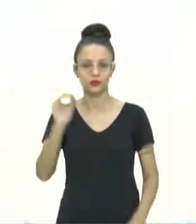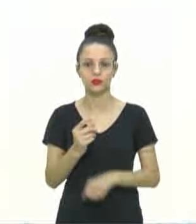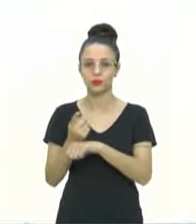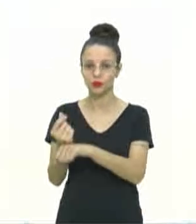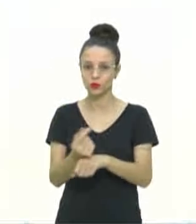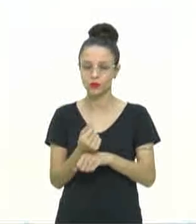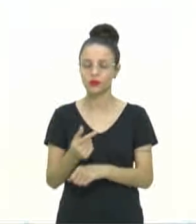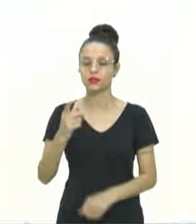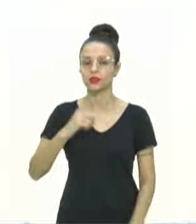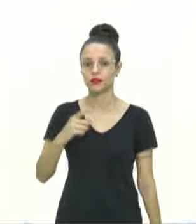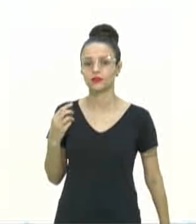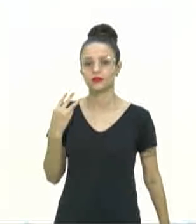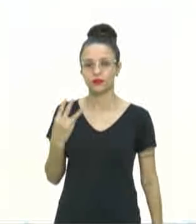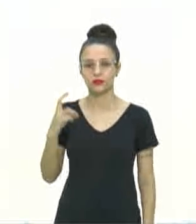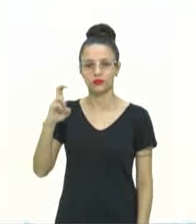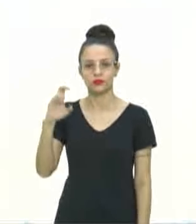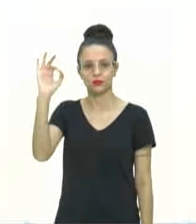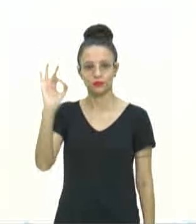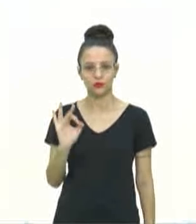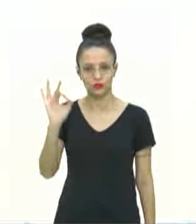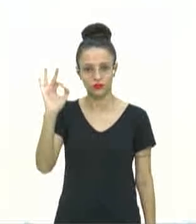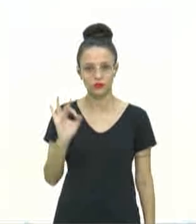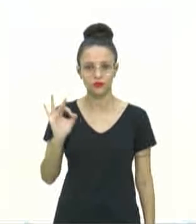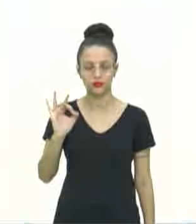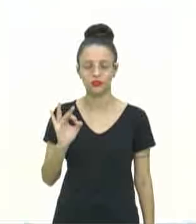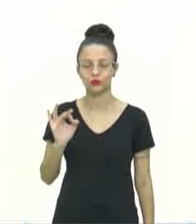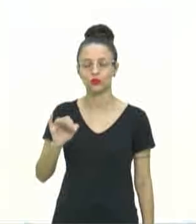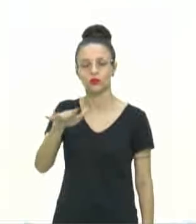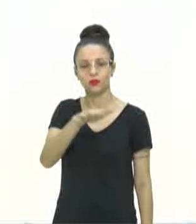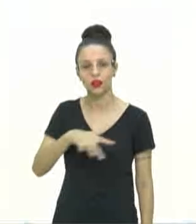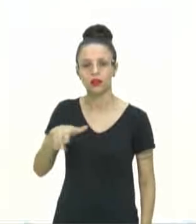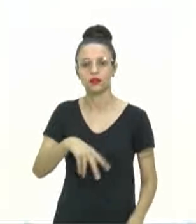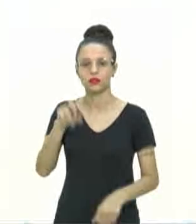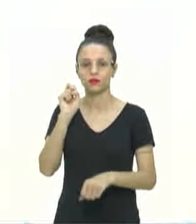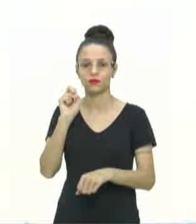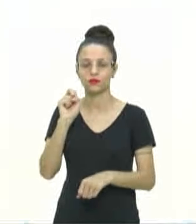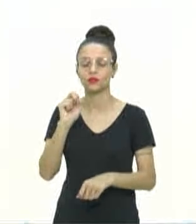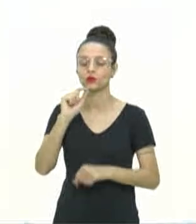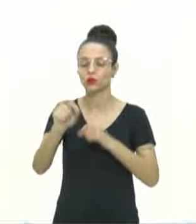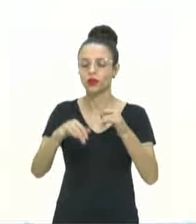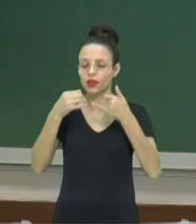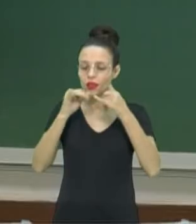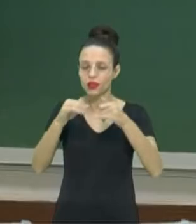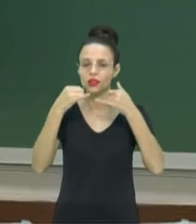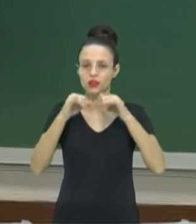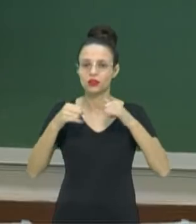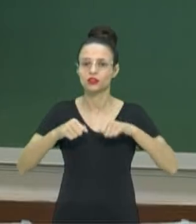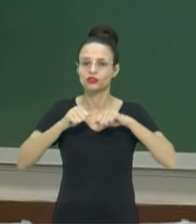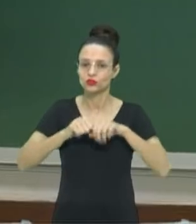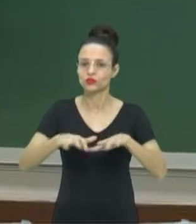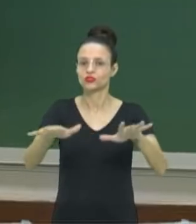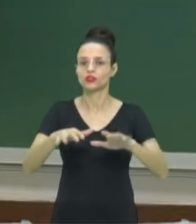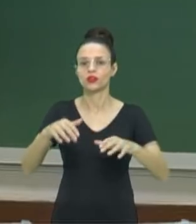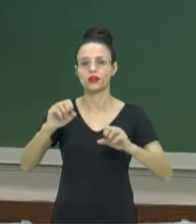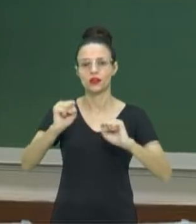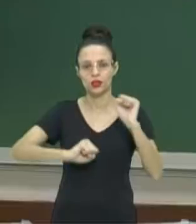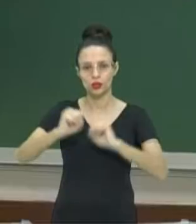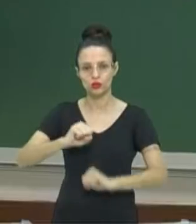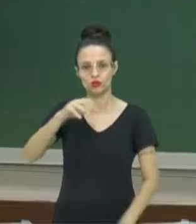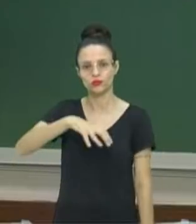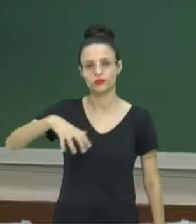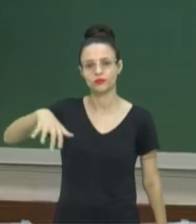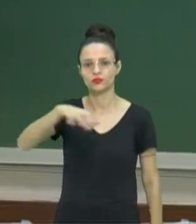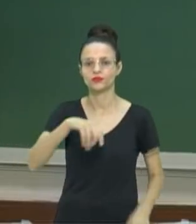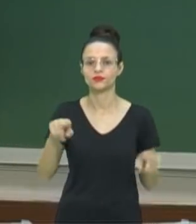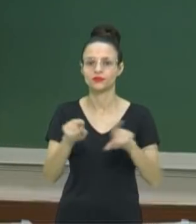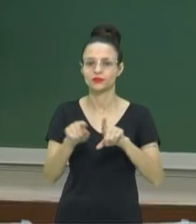responsável por 35% da geração de energia ali para as indústrias da região. Então é uma